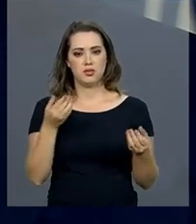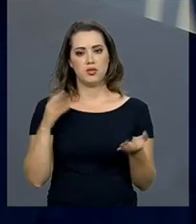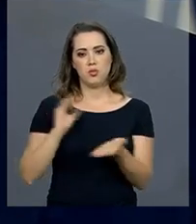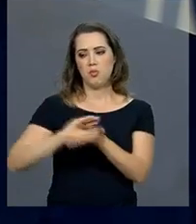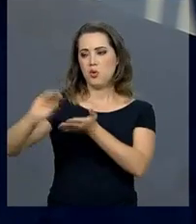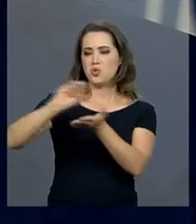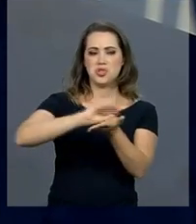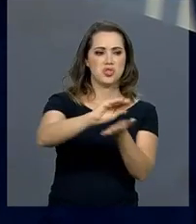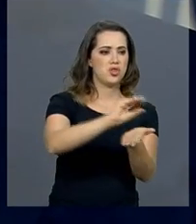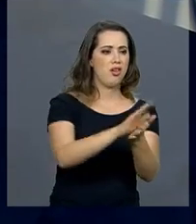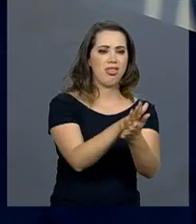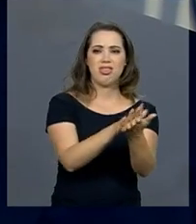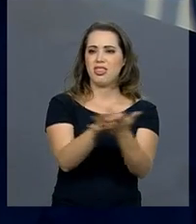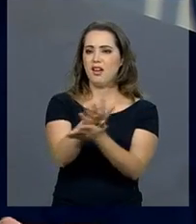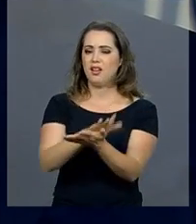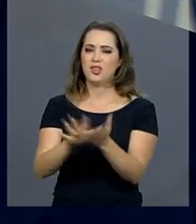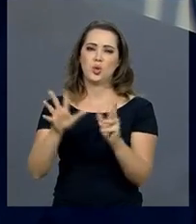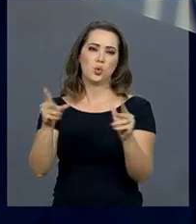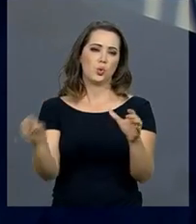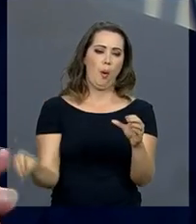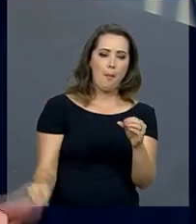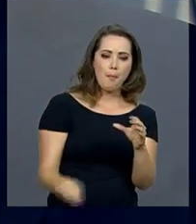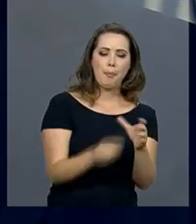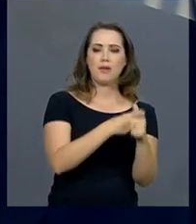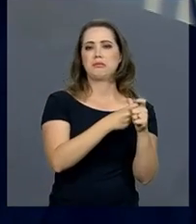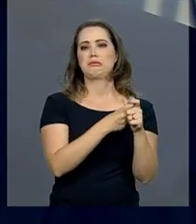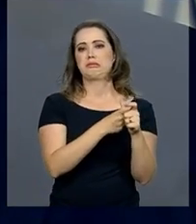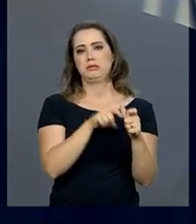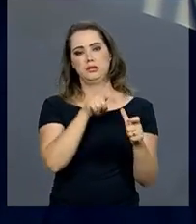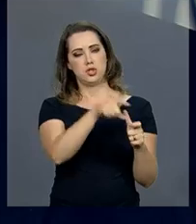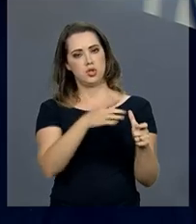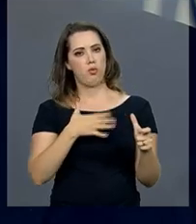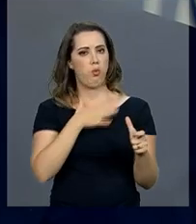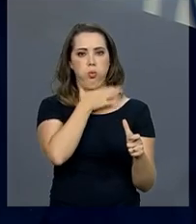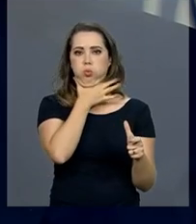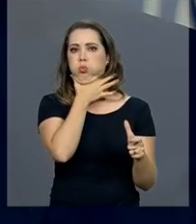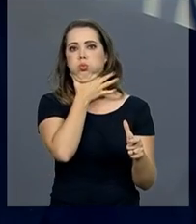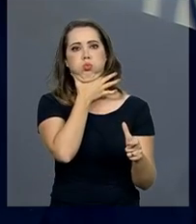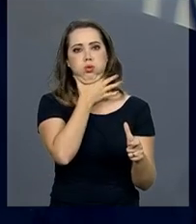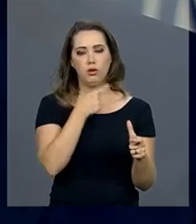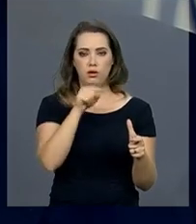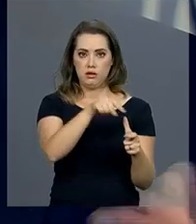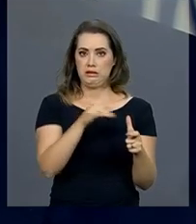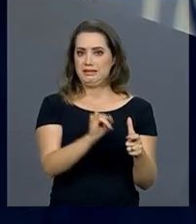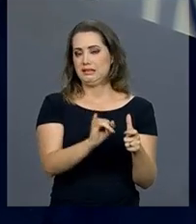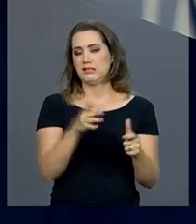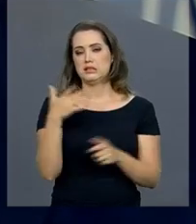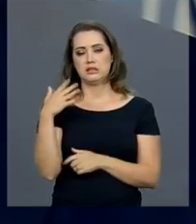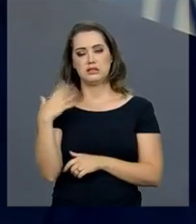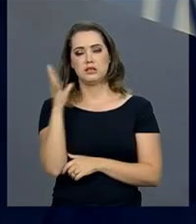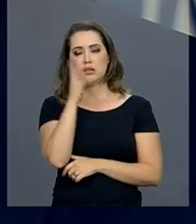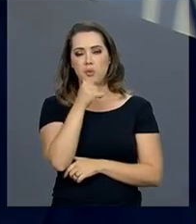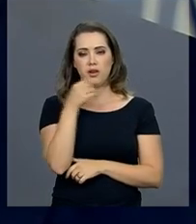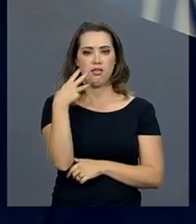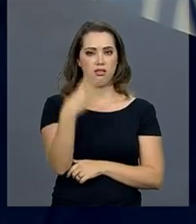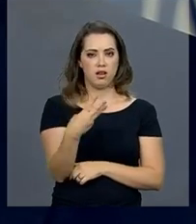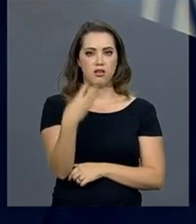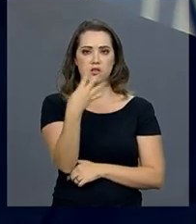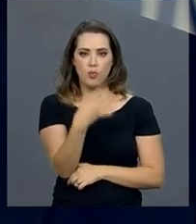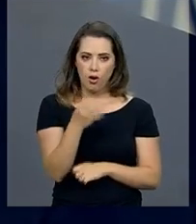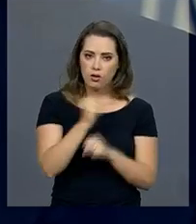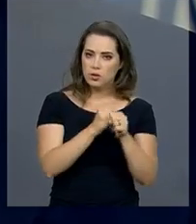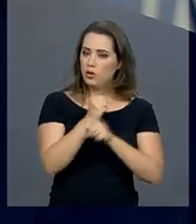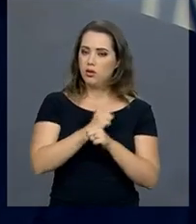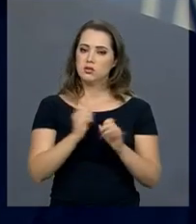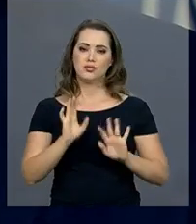e realizar outras tantas os fatores salariais se isso demorar mais três quatro anos então mais do que nunca